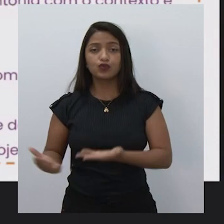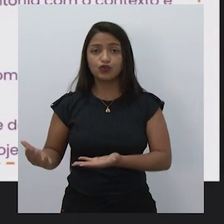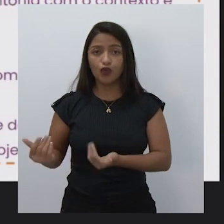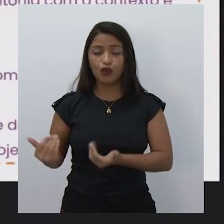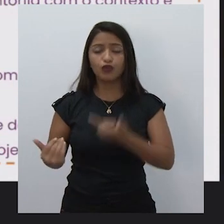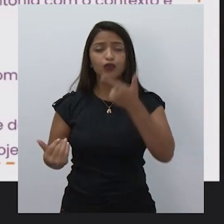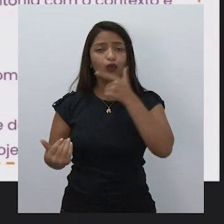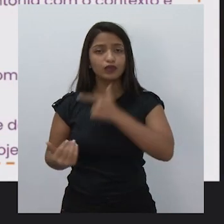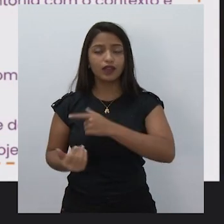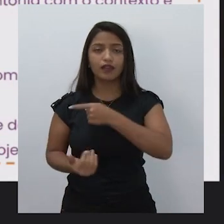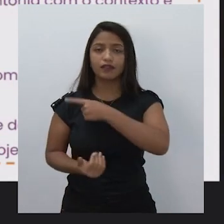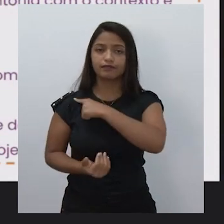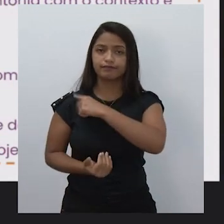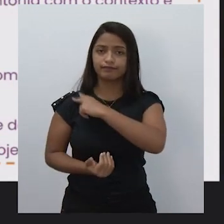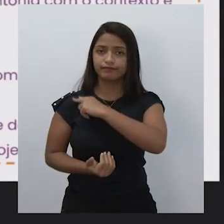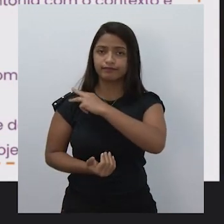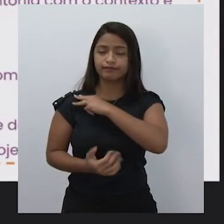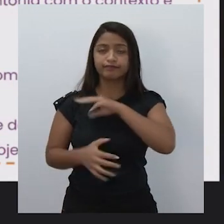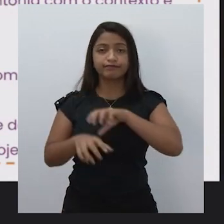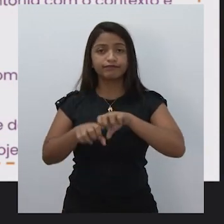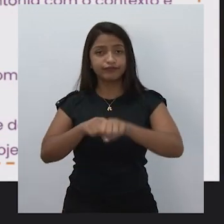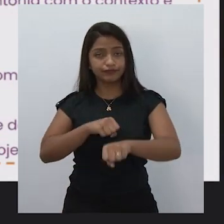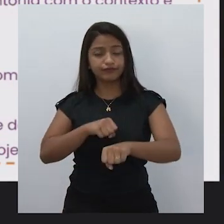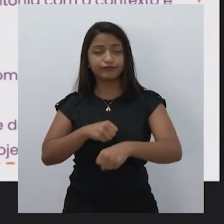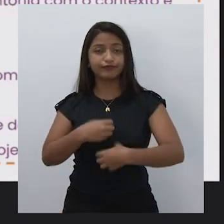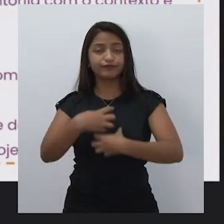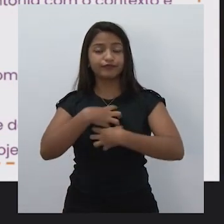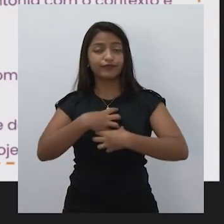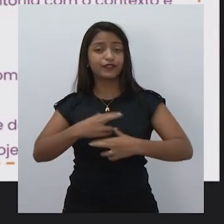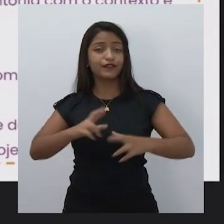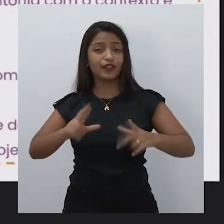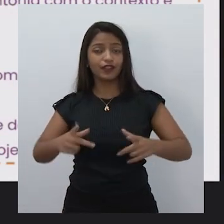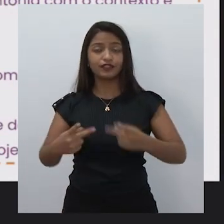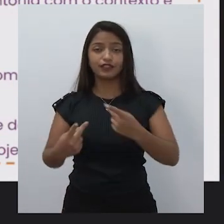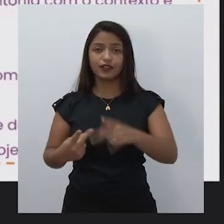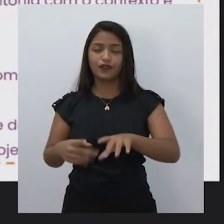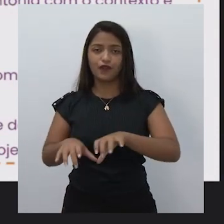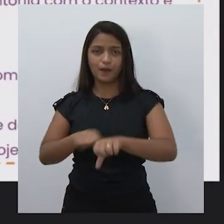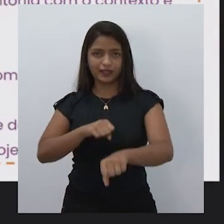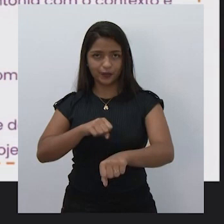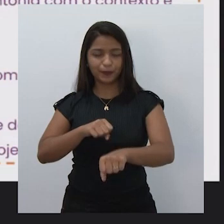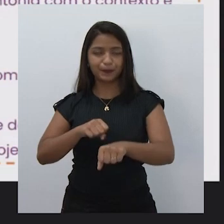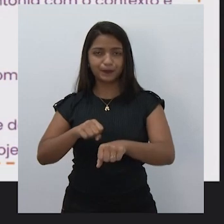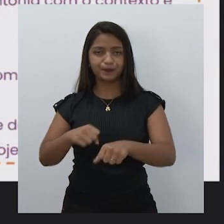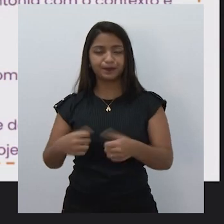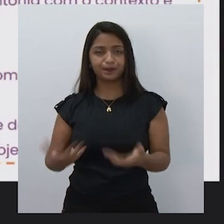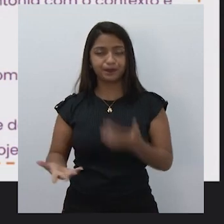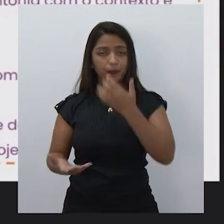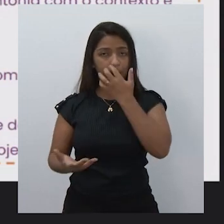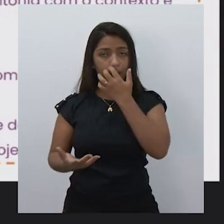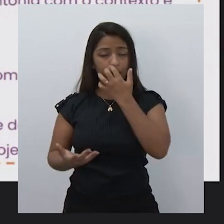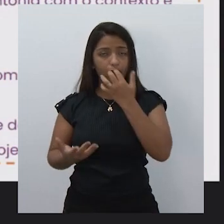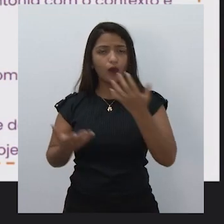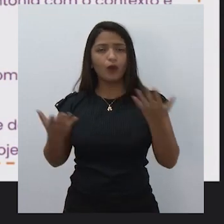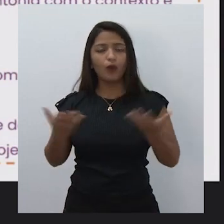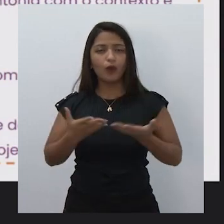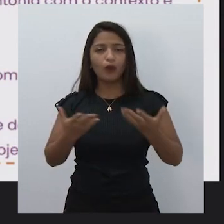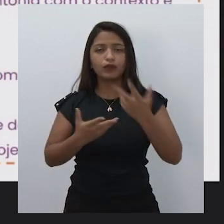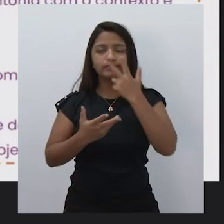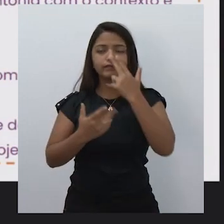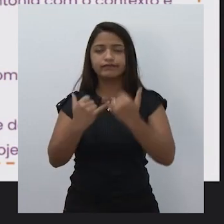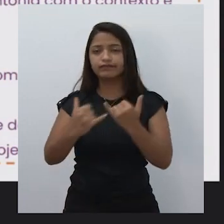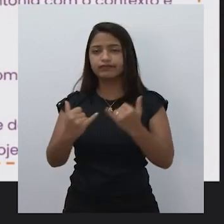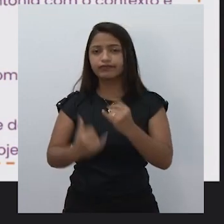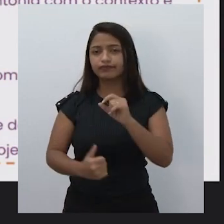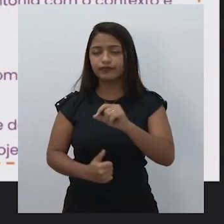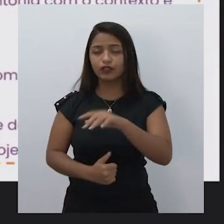conclua o ensino médio com algum diferencial na sua formação. Hoje a gente conclui todo mundo mais ou menos igual. Eles